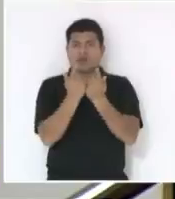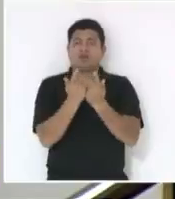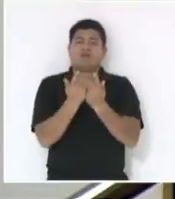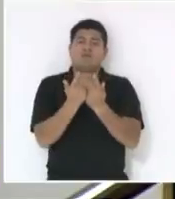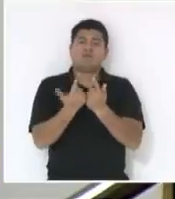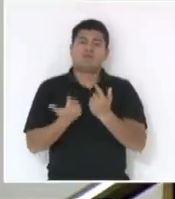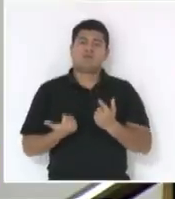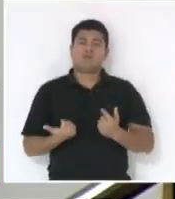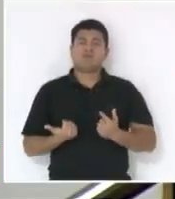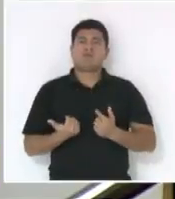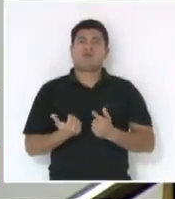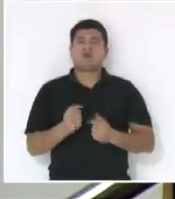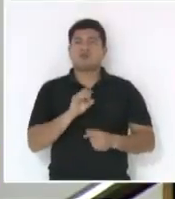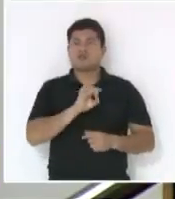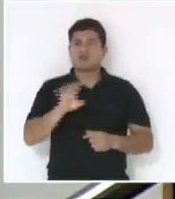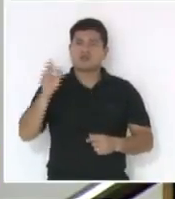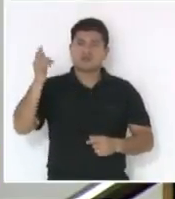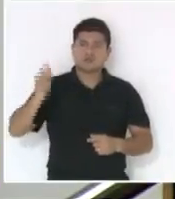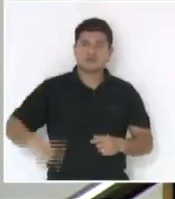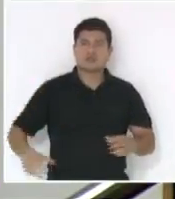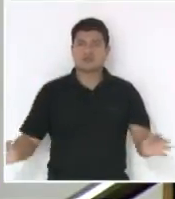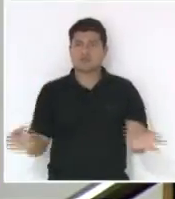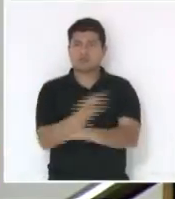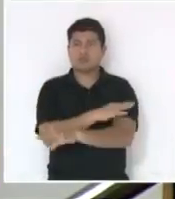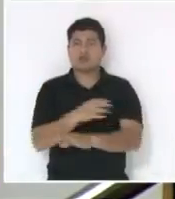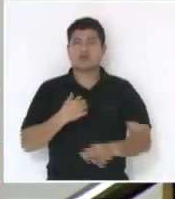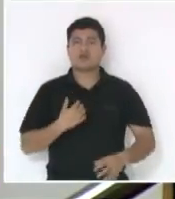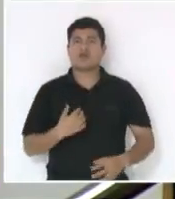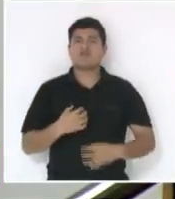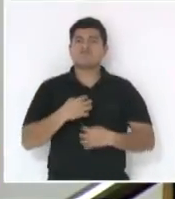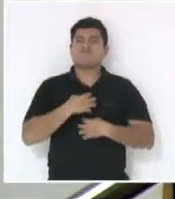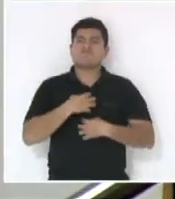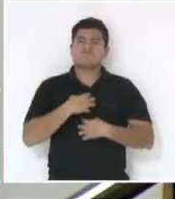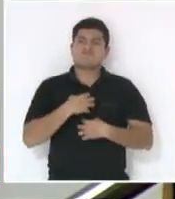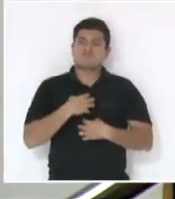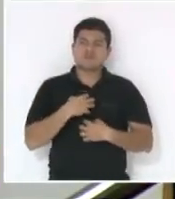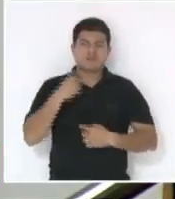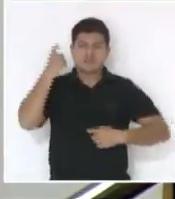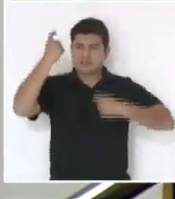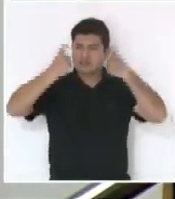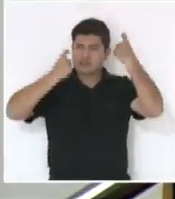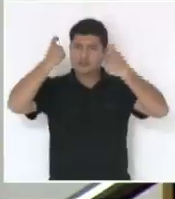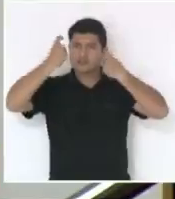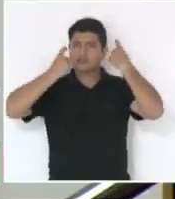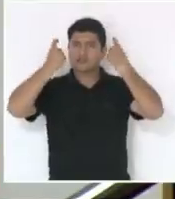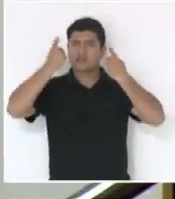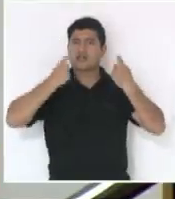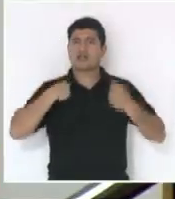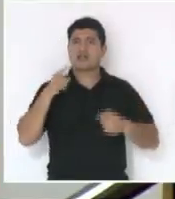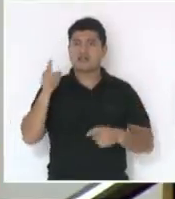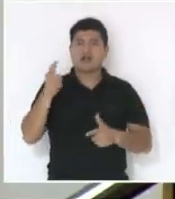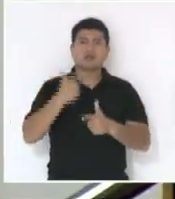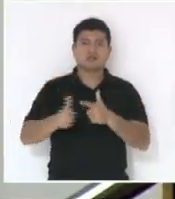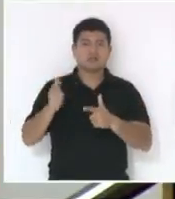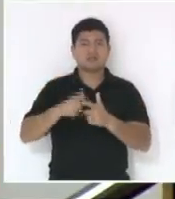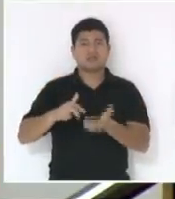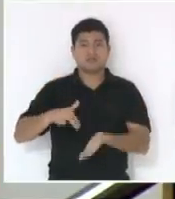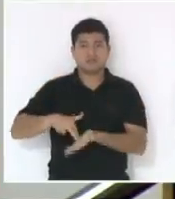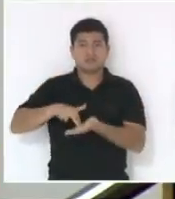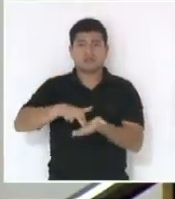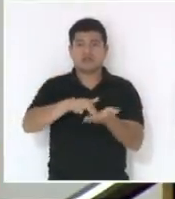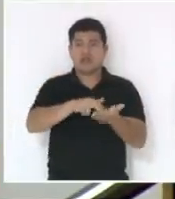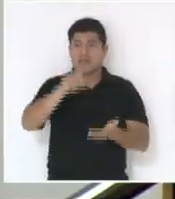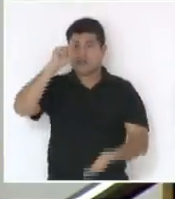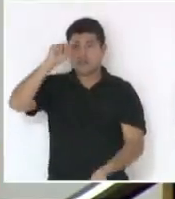Então, só para encerrar esse momento, eu fiquei muito preocupado com a situação, com navegantes, com essa decisão